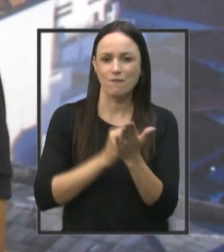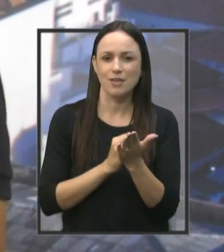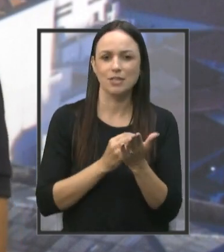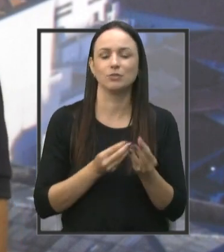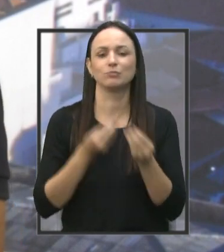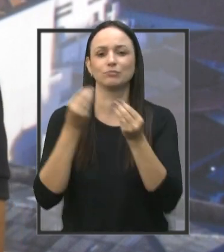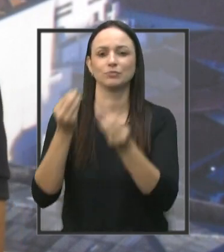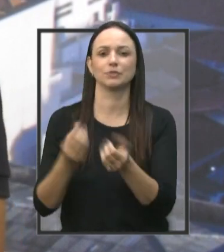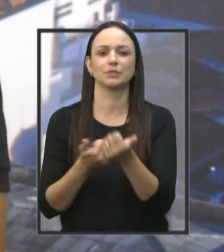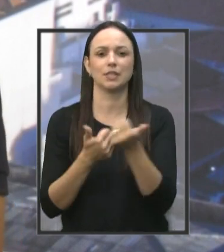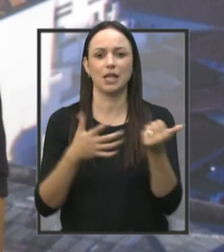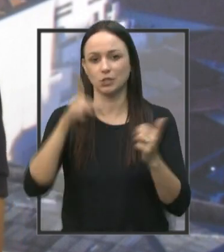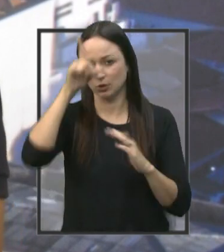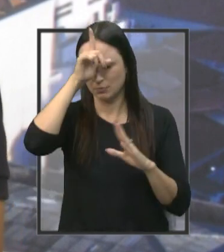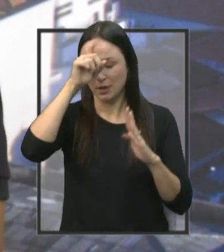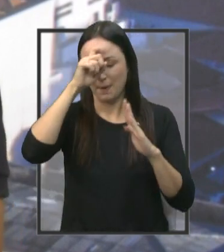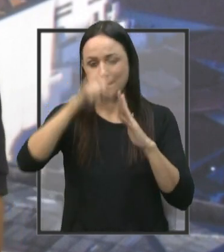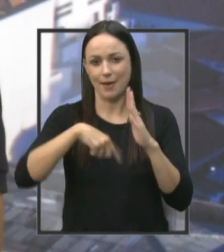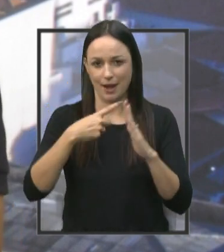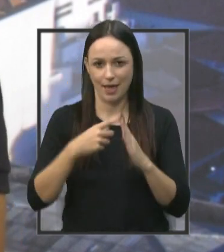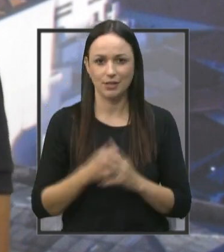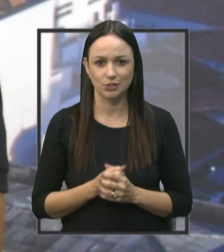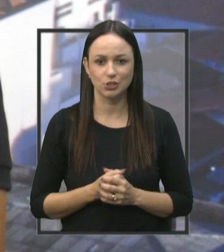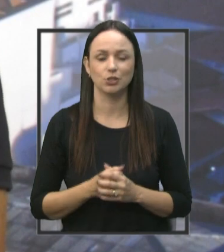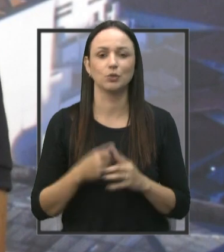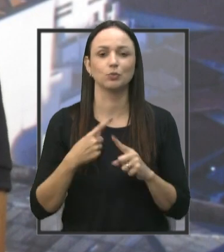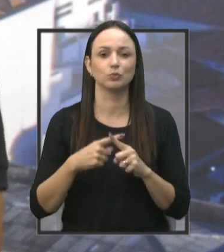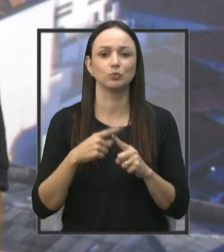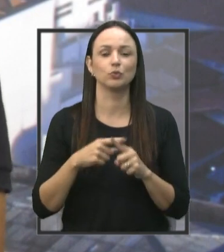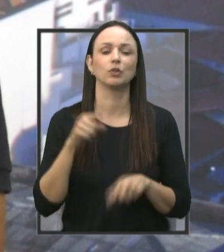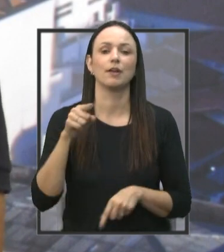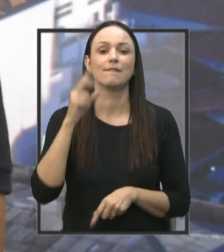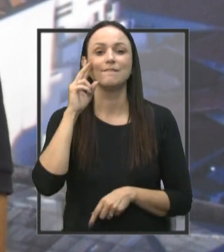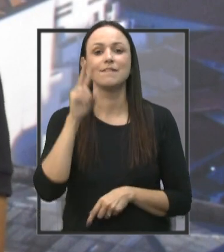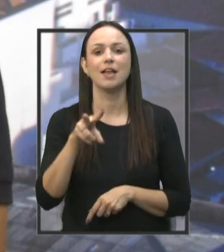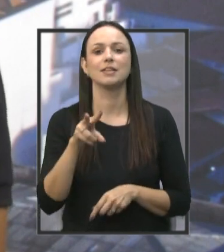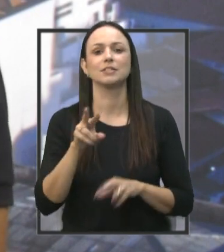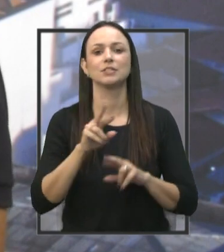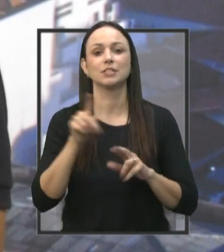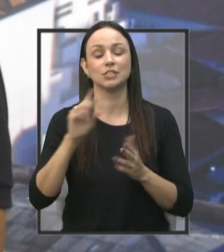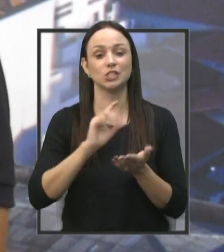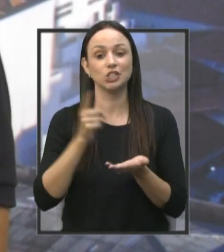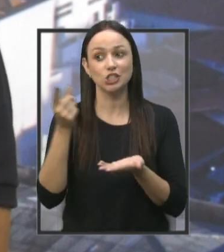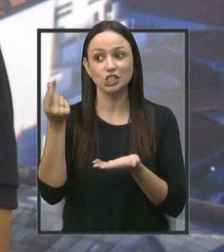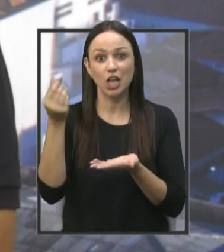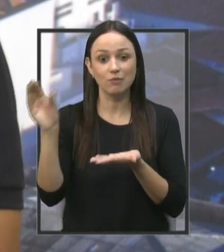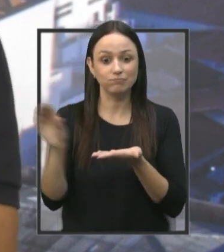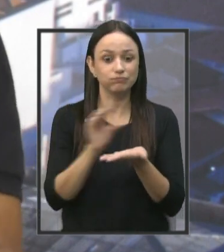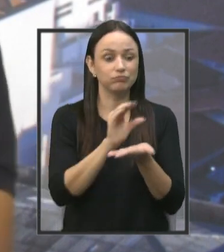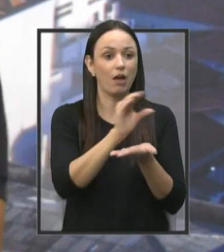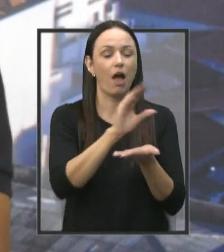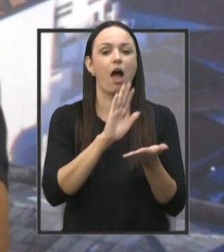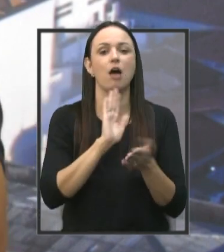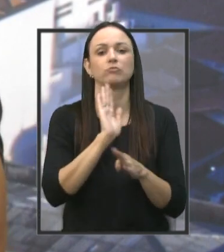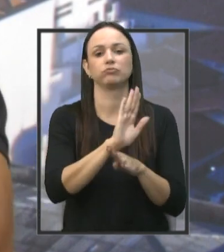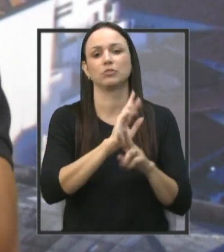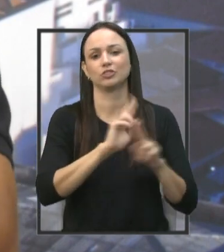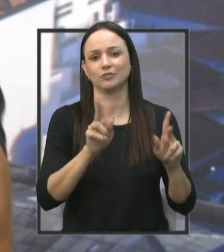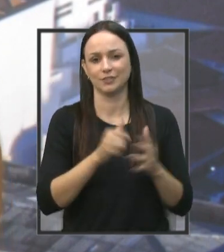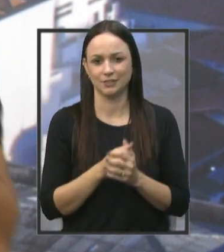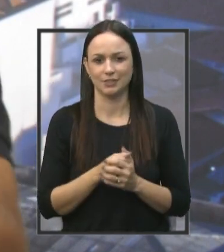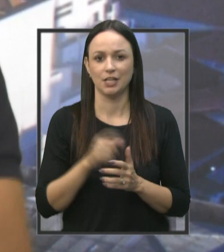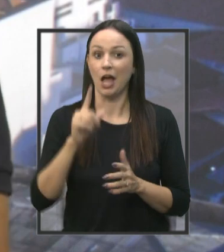a diretoria do Teresa Perlatti é escutando, ver a diferença que esse dinheiro pode fazer. Não é, vamos dizer assim, não